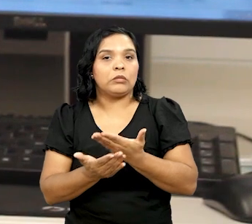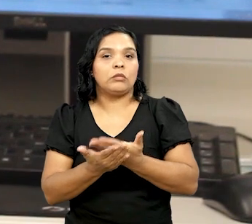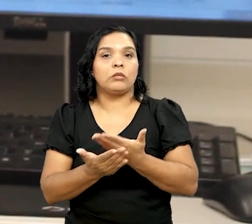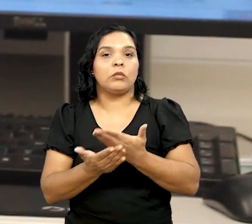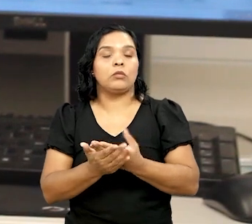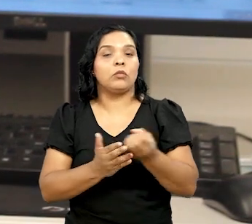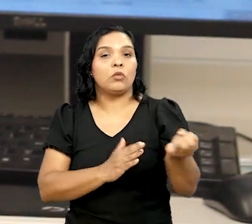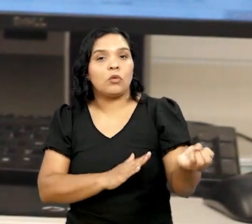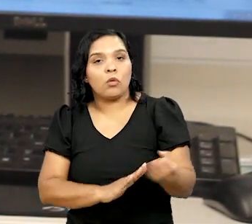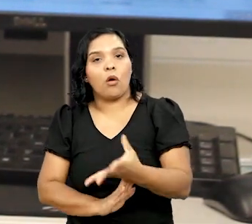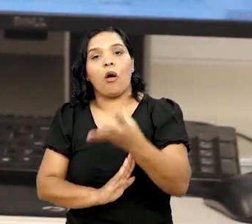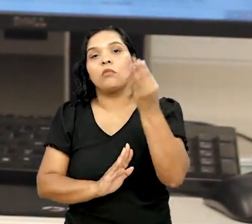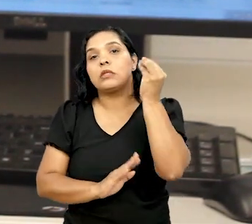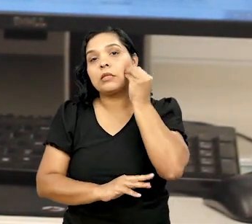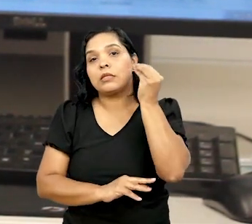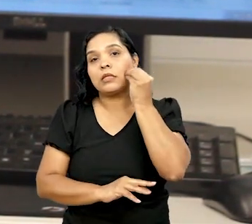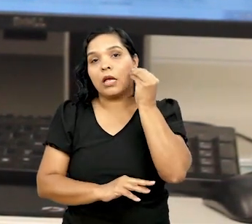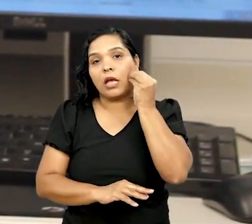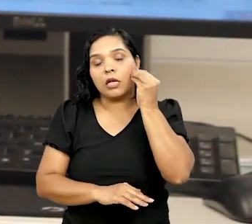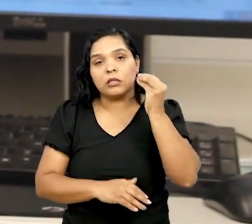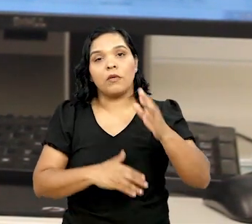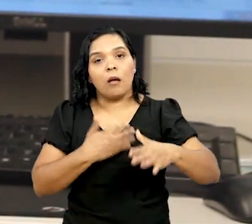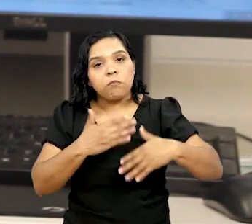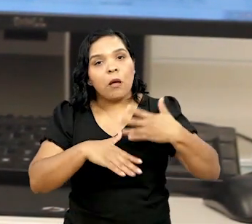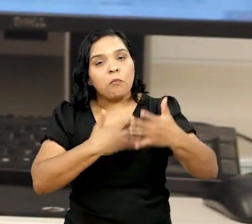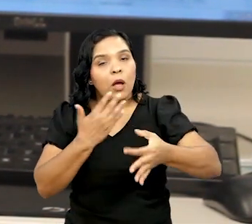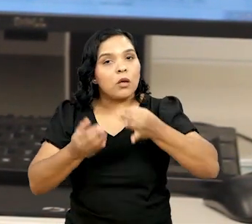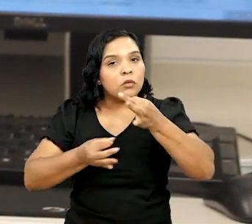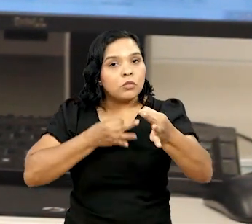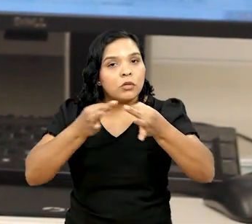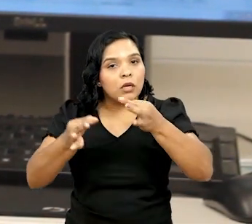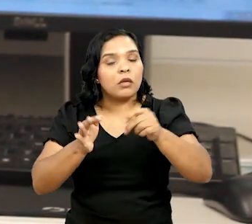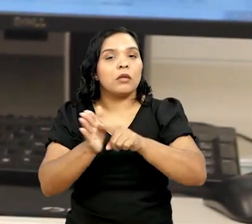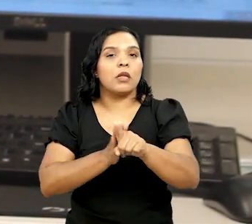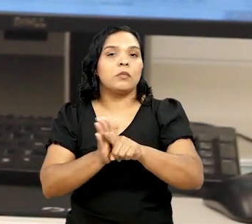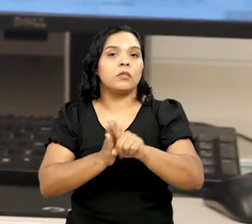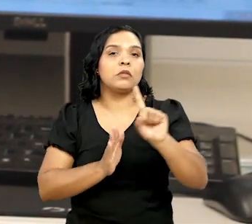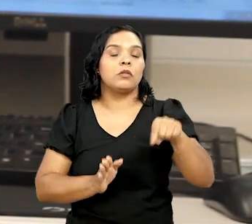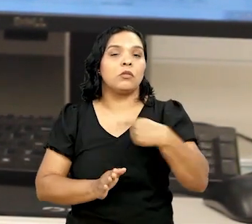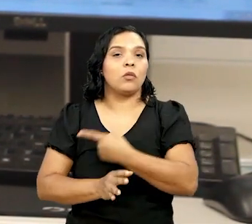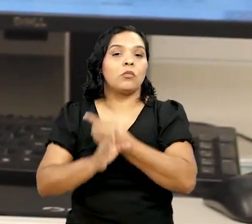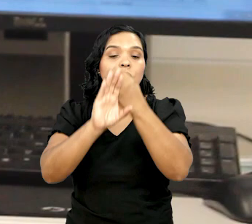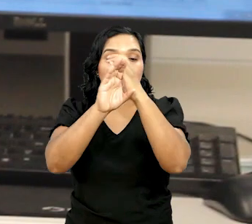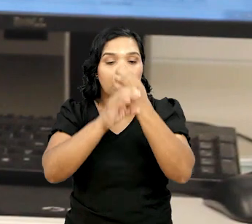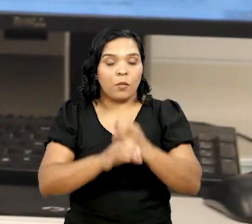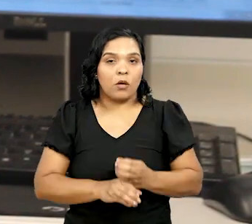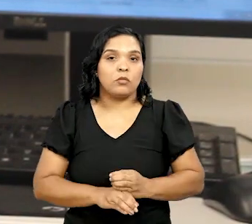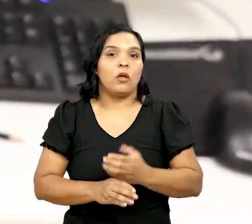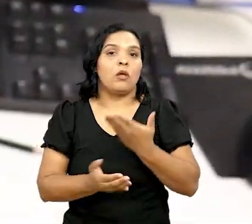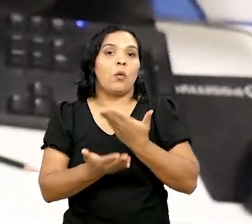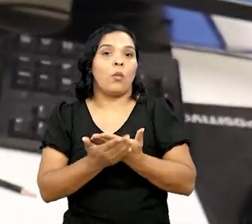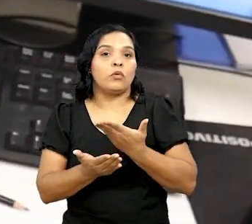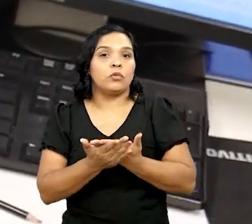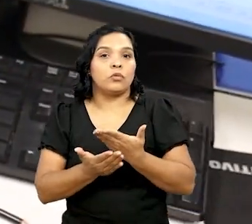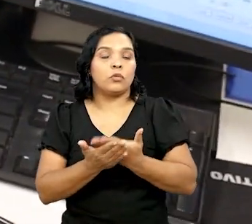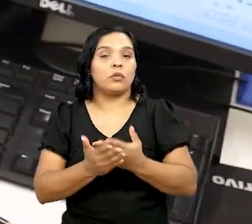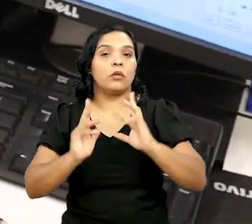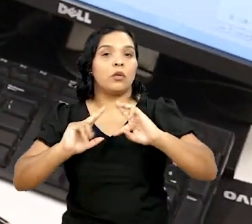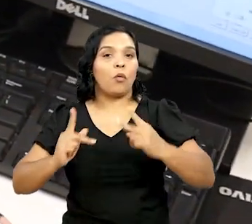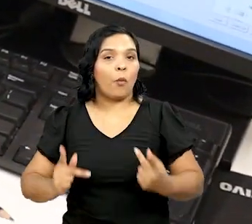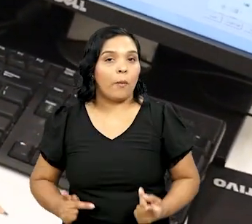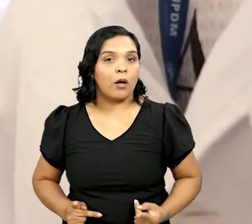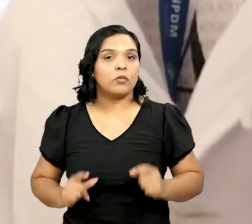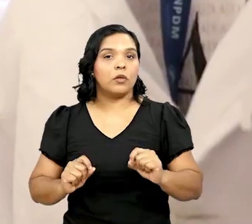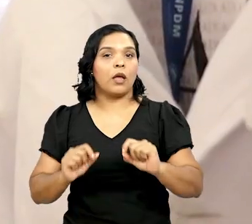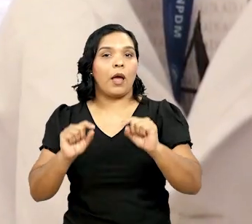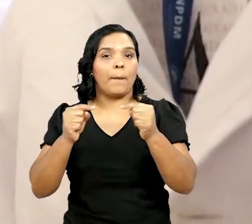esses achados com novos testes conforme foram sugeridos na pesquisa realizada em nosso laboratório. O estudo simulou o